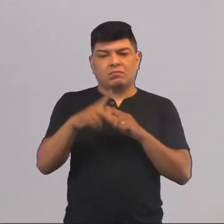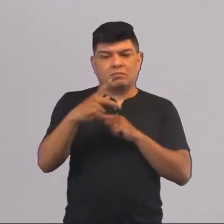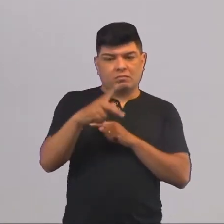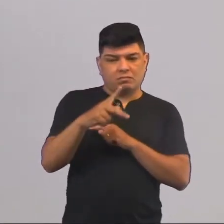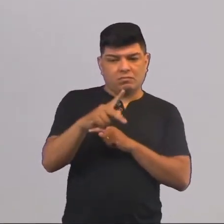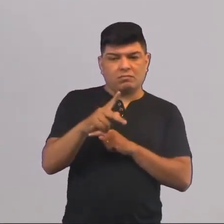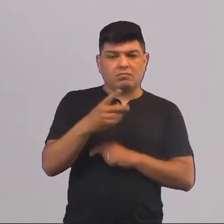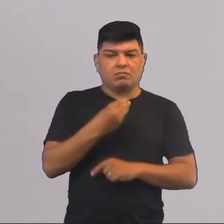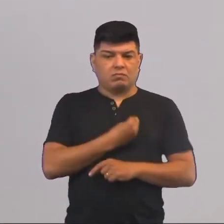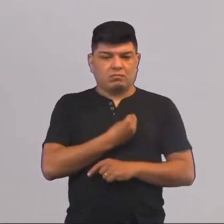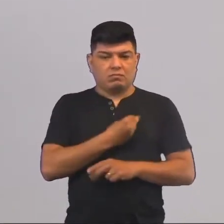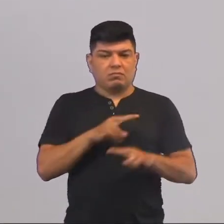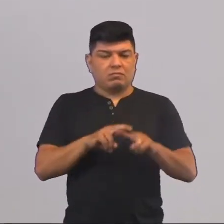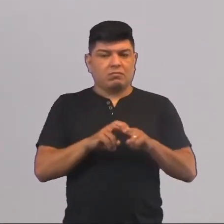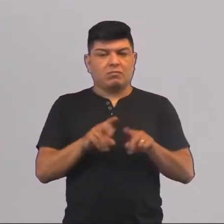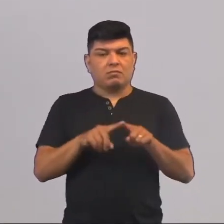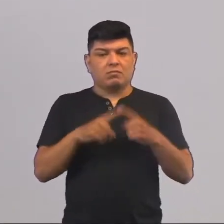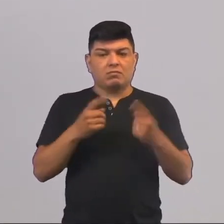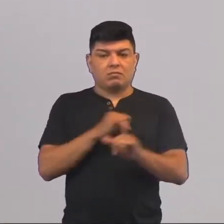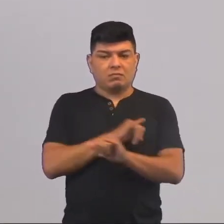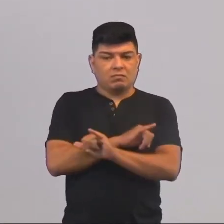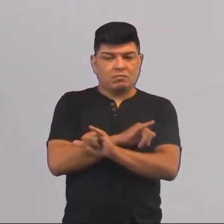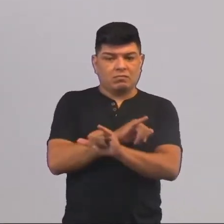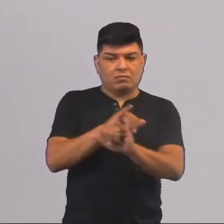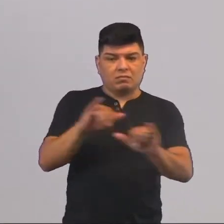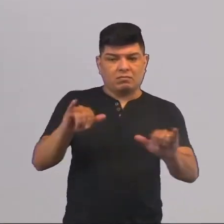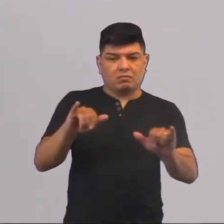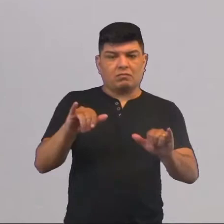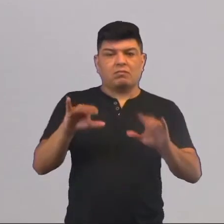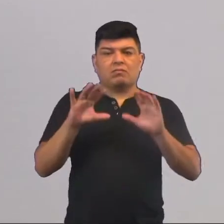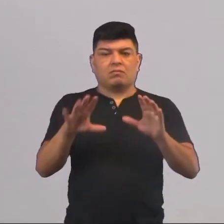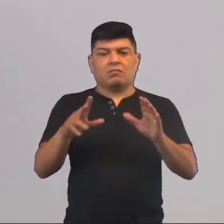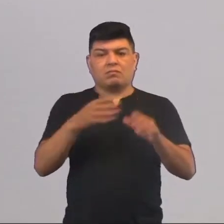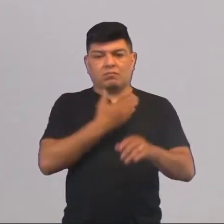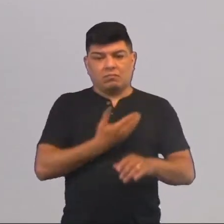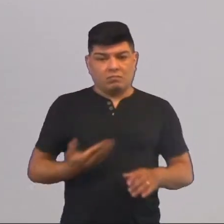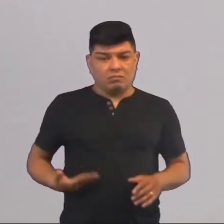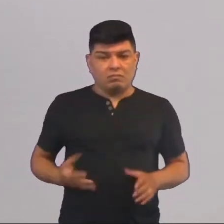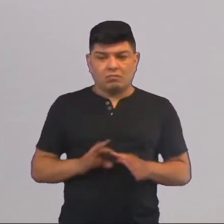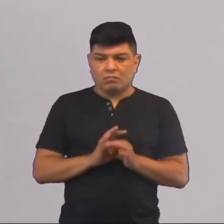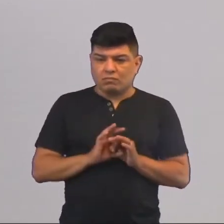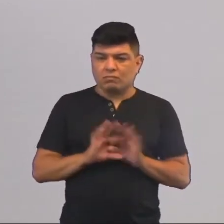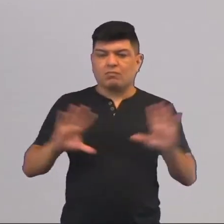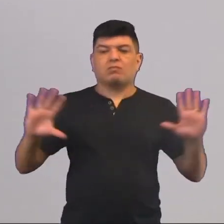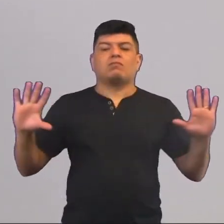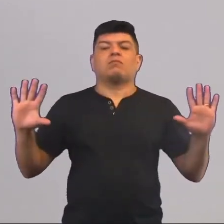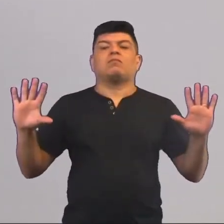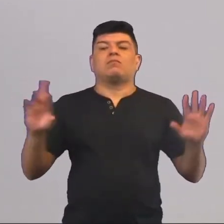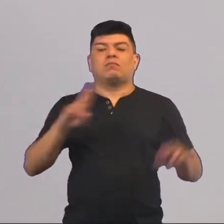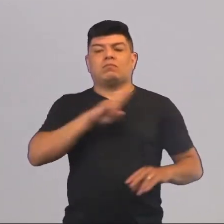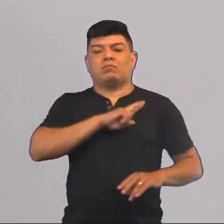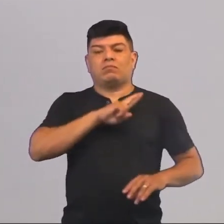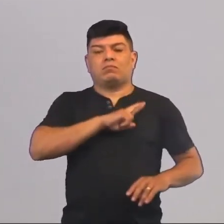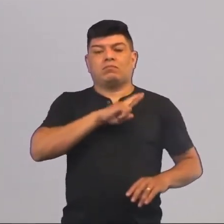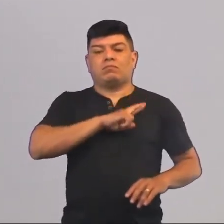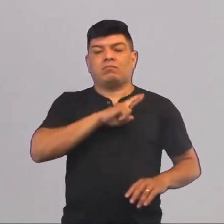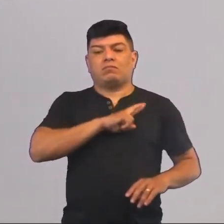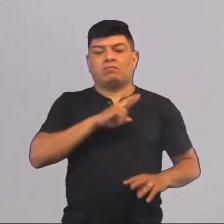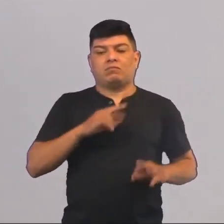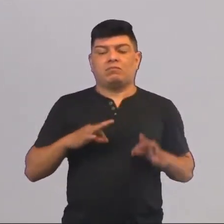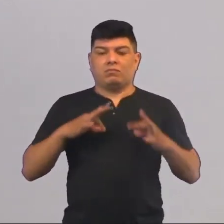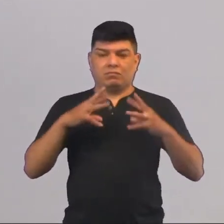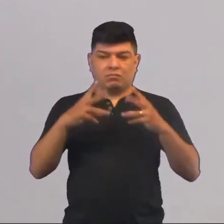a sua atuação. Porque, como eu já falei, é um meio público. Se é público, é responsabilidade